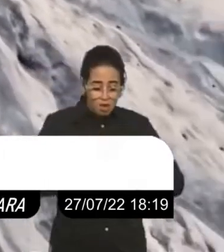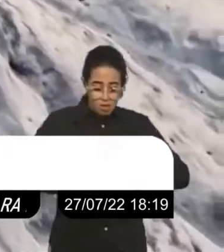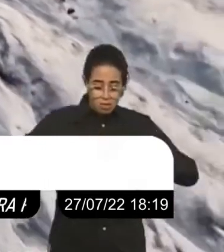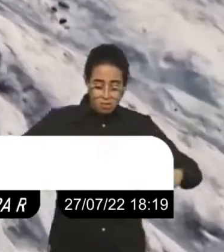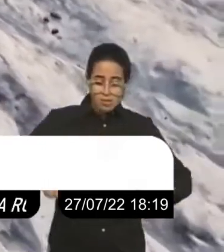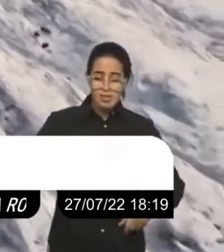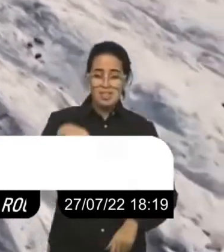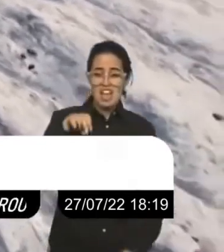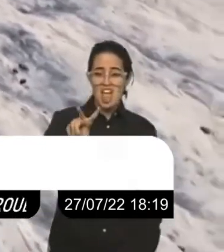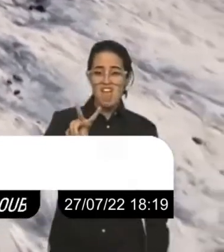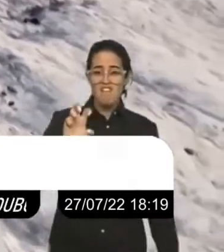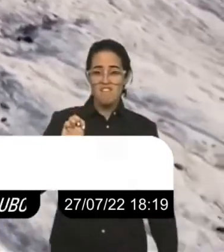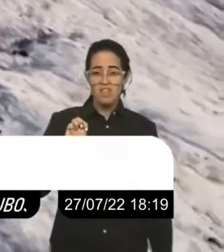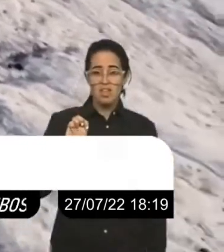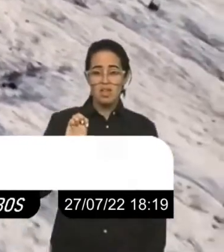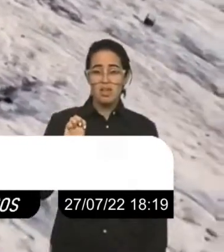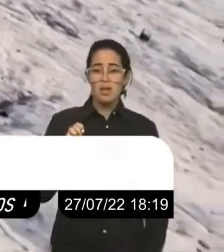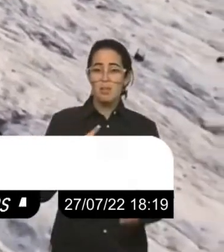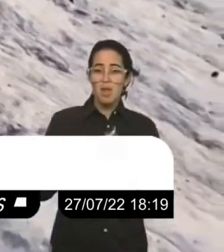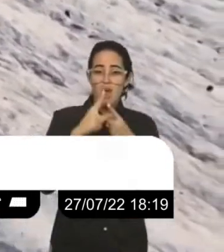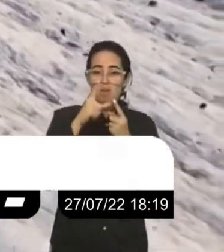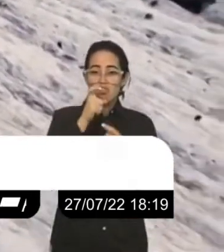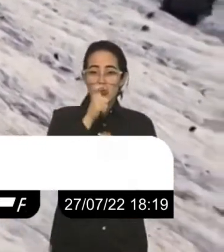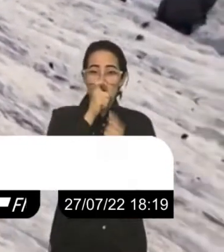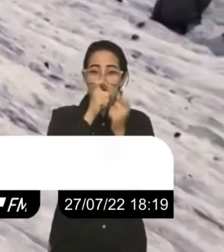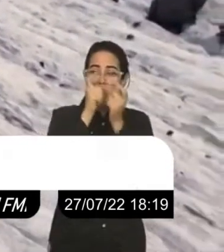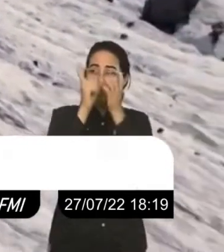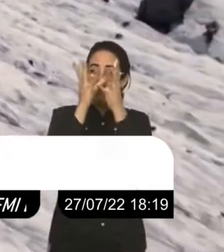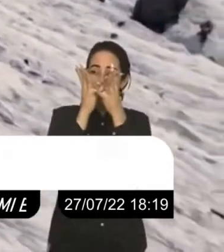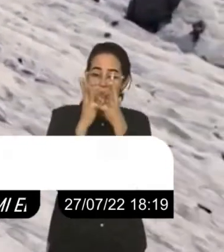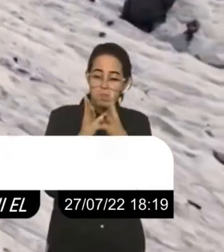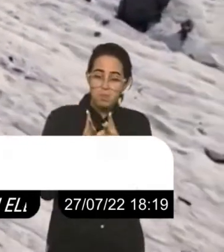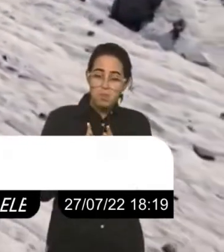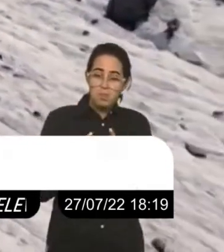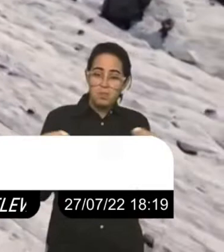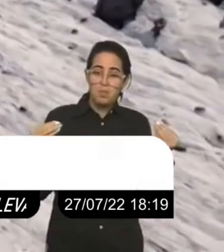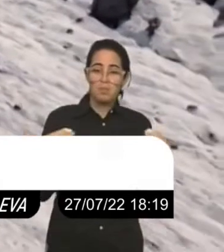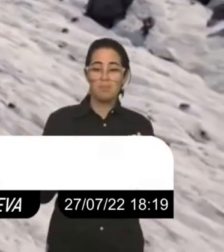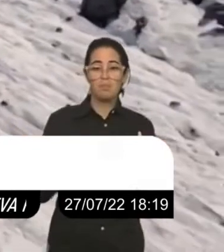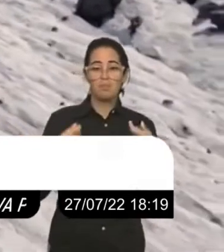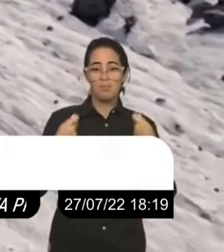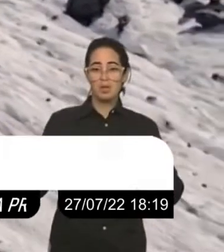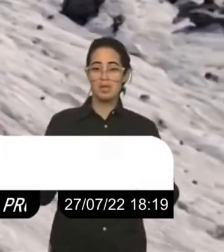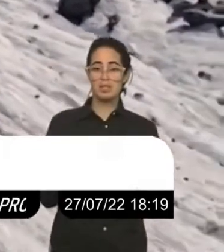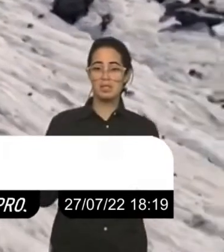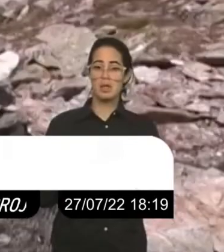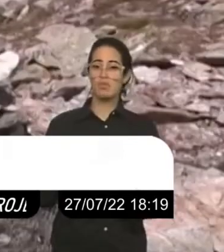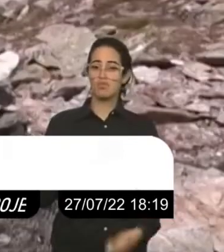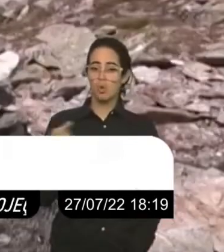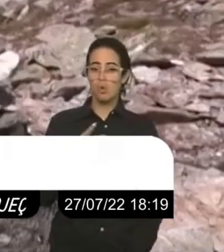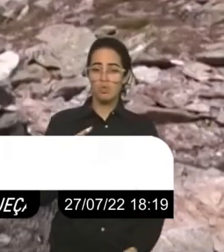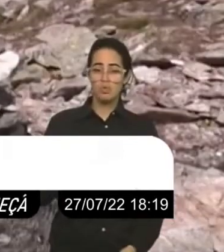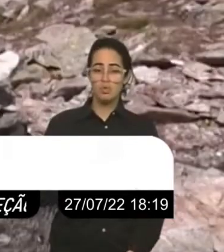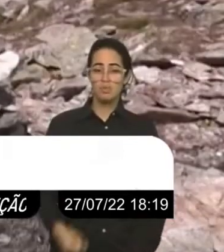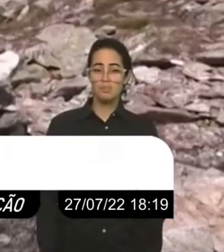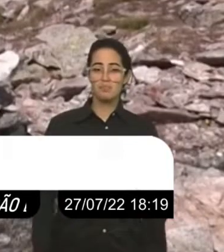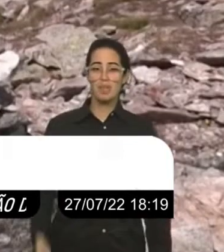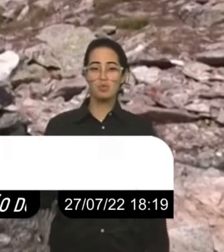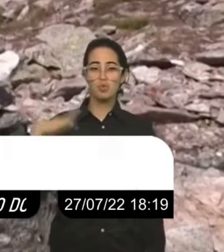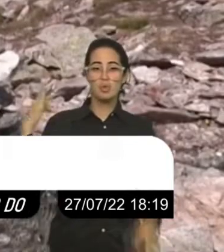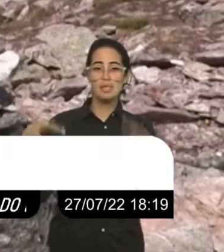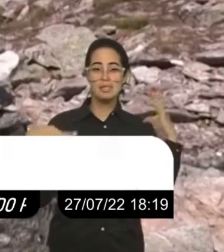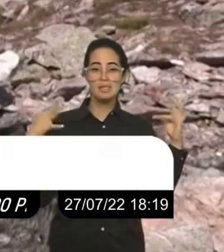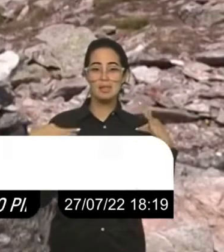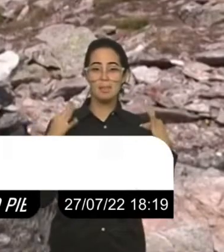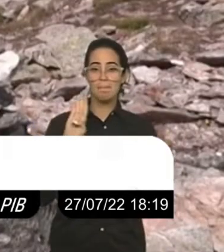risco de cair à medida que o gelo derrete. E agora ele precisa fazer novos furos. Esta turista belga conta